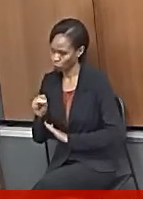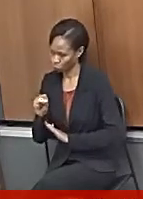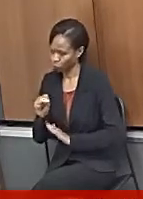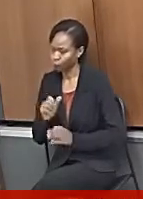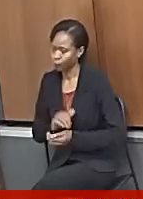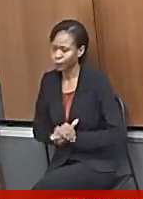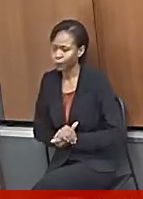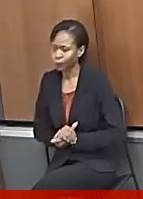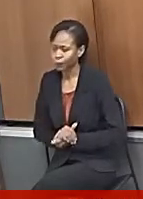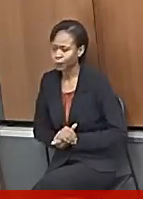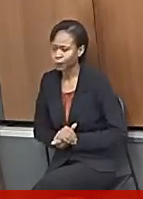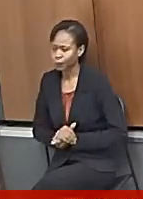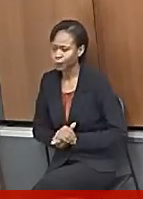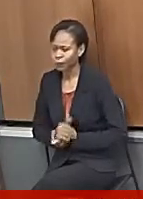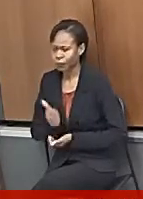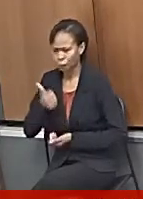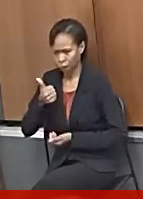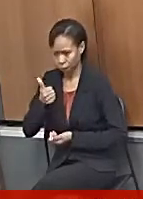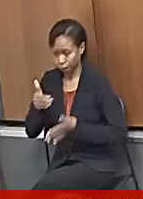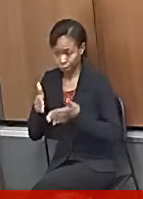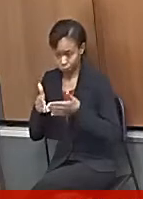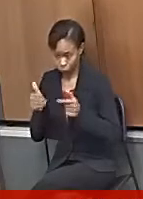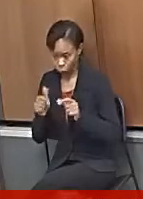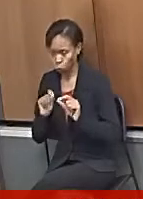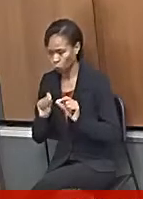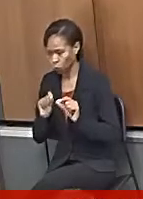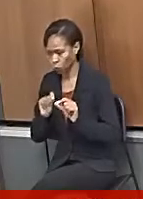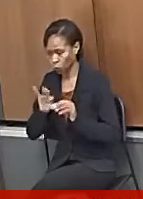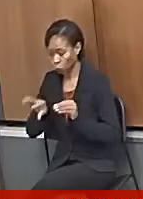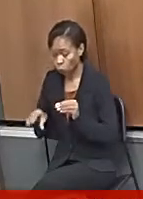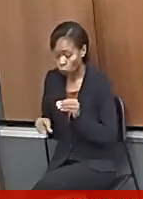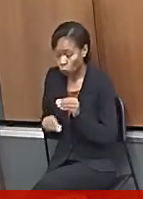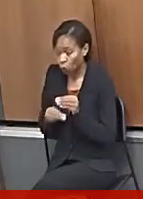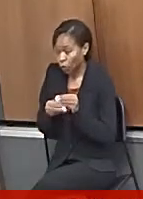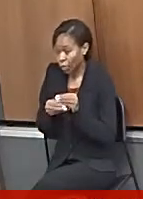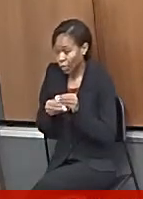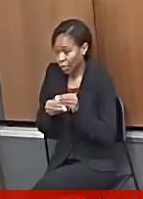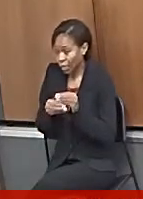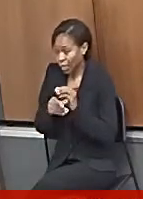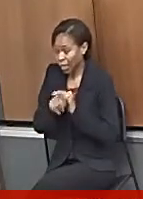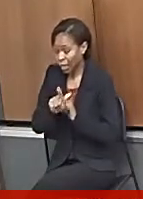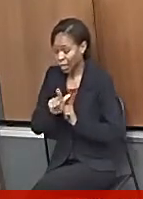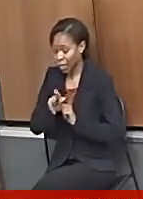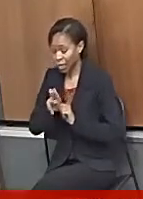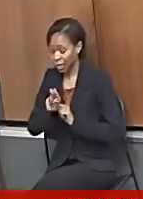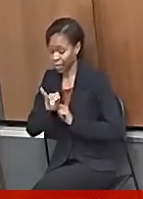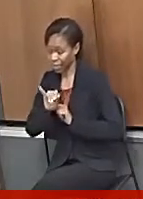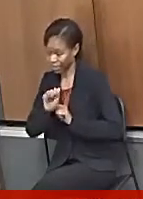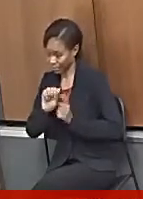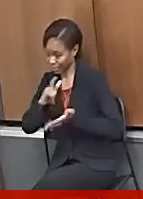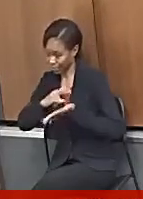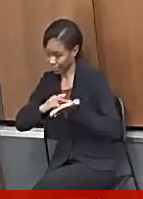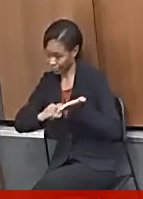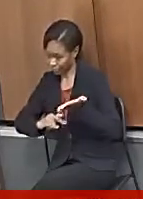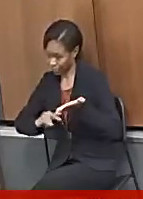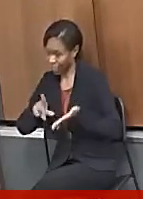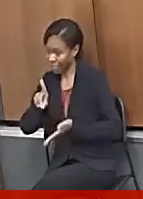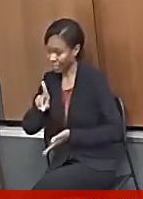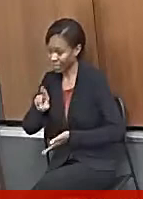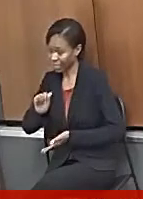a primeira o pedido é que inclua a guia by nesta nessa pele sei